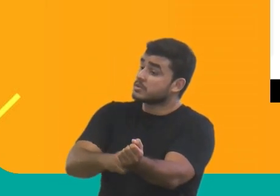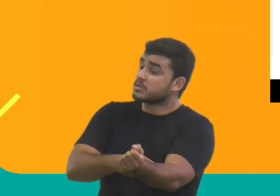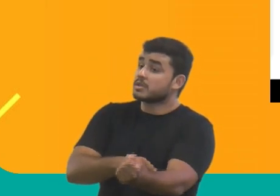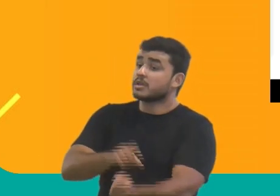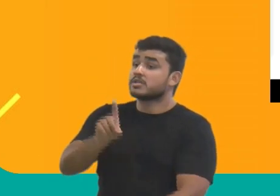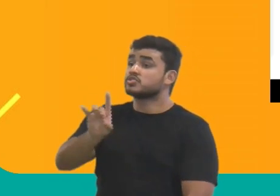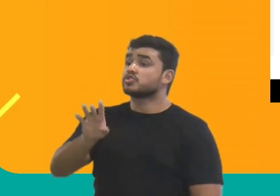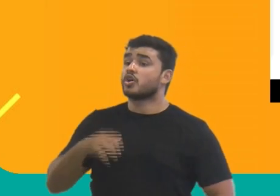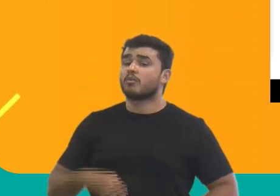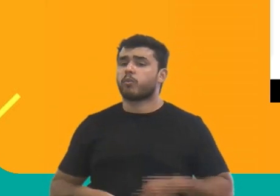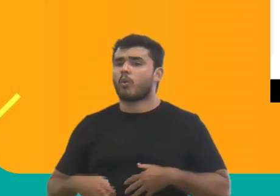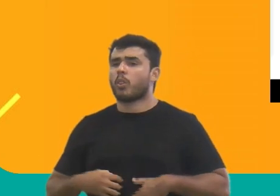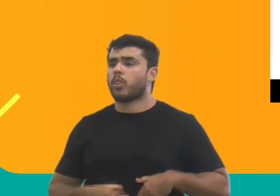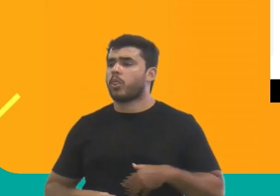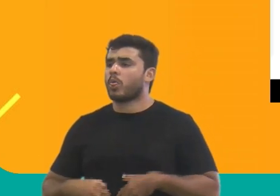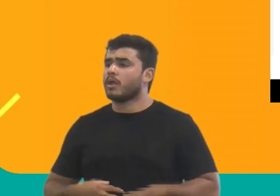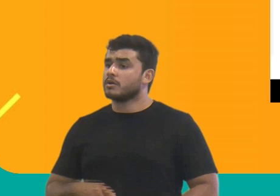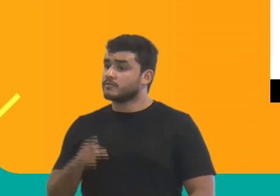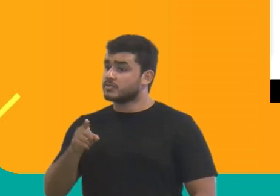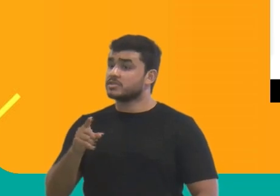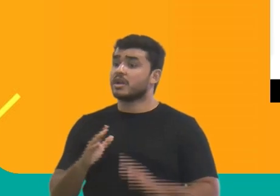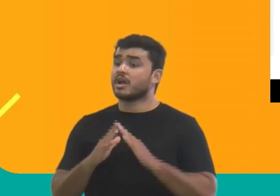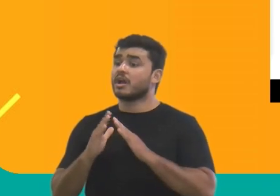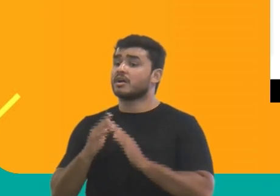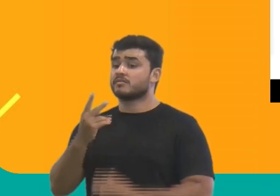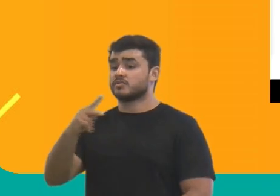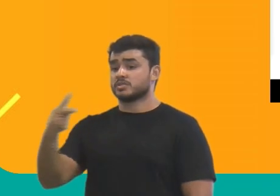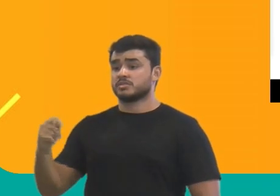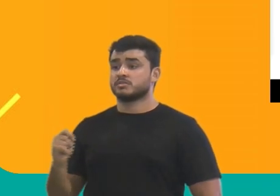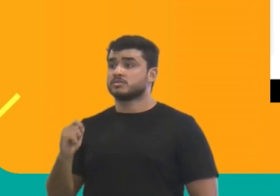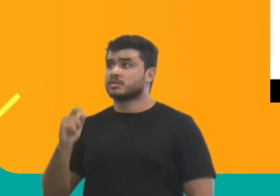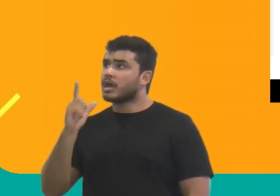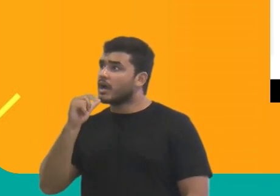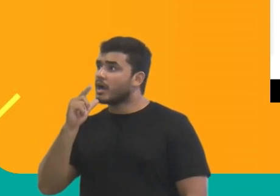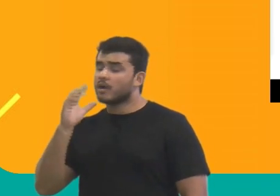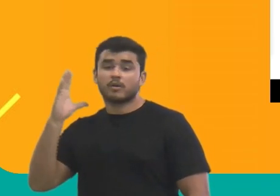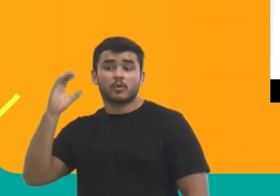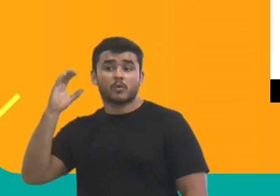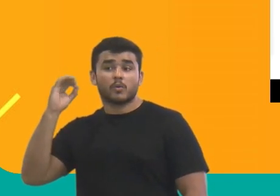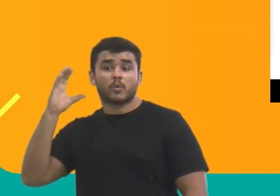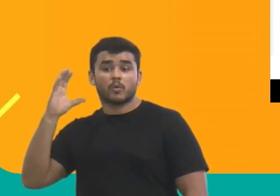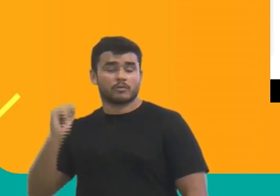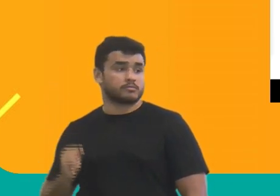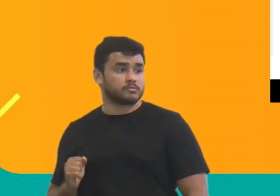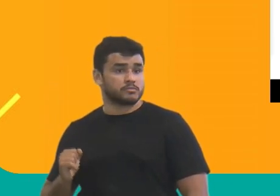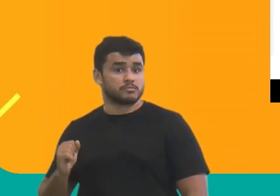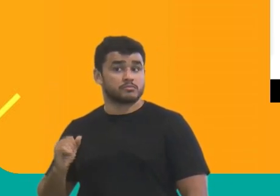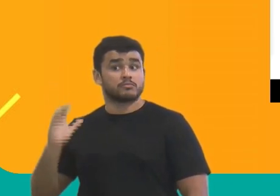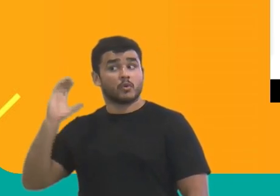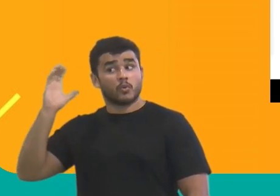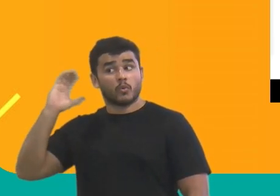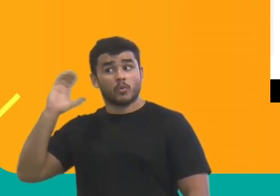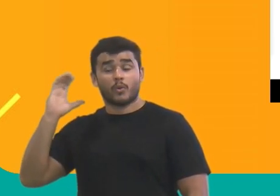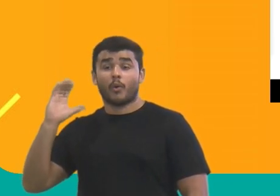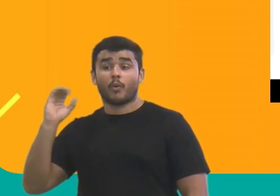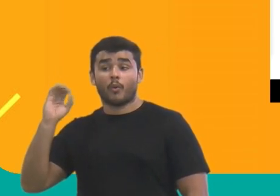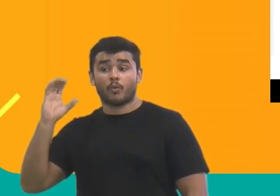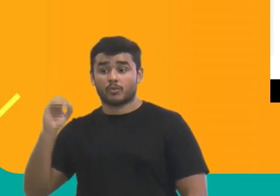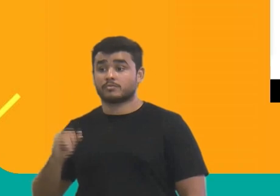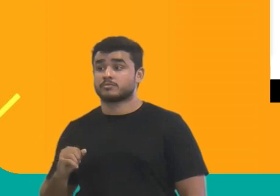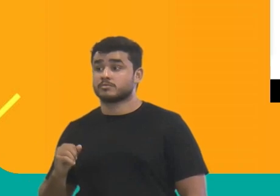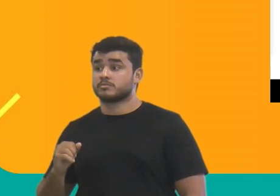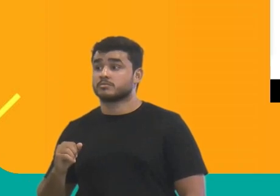barriga em casa. Trata com água de coco? Tem água, tem sal, mas tem